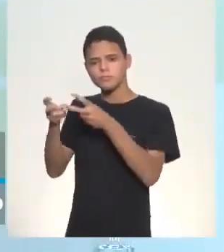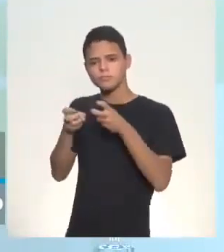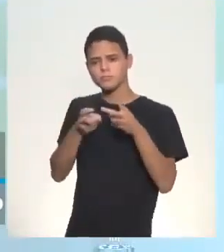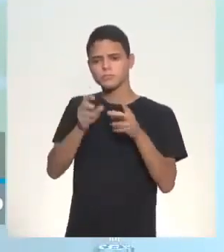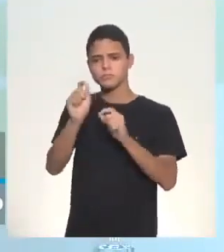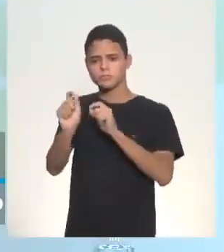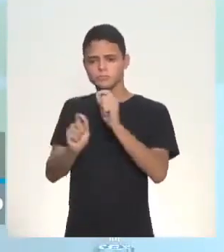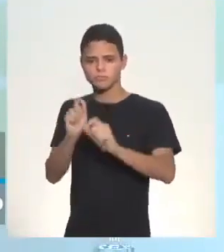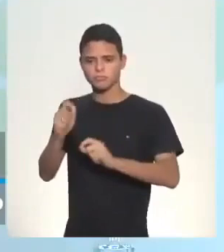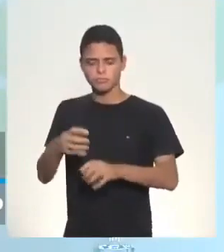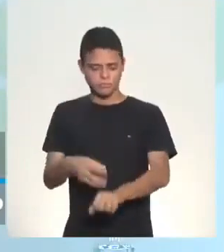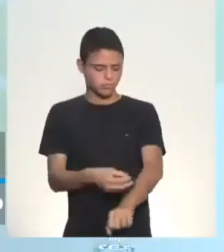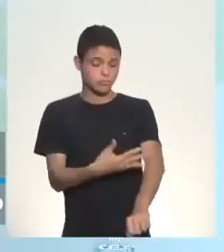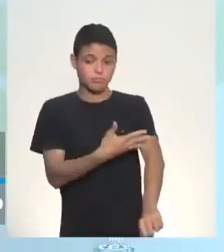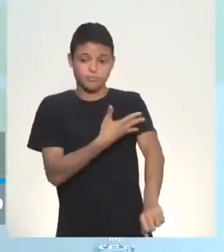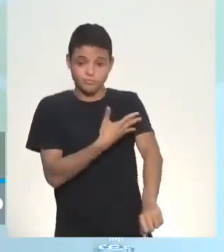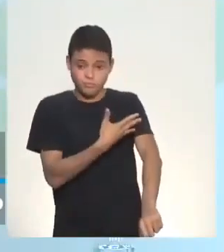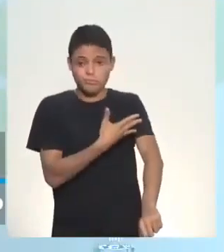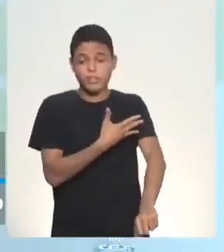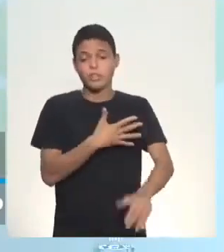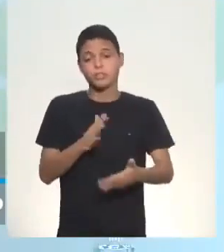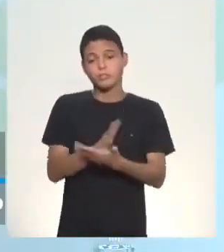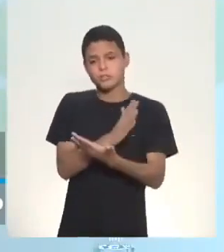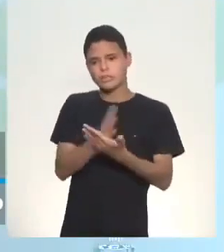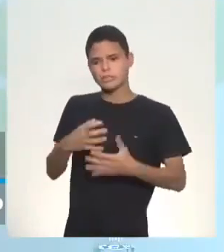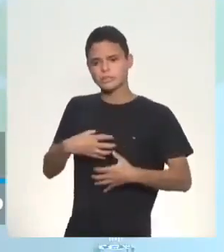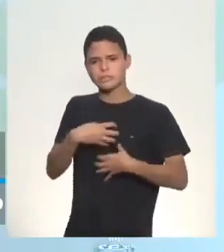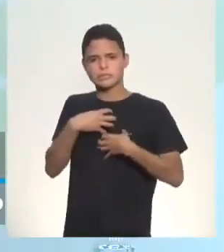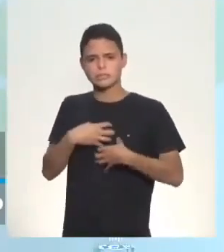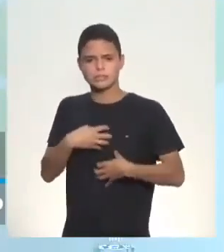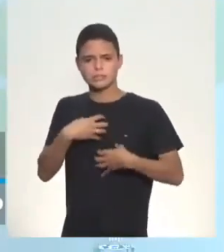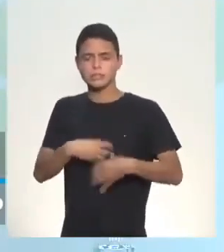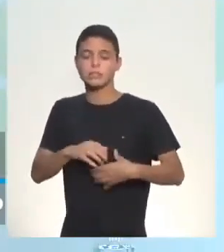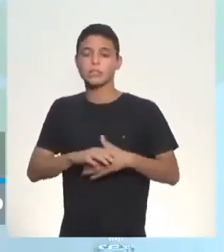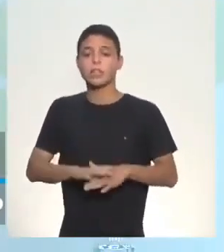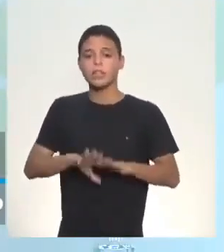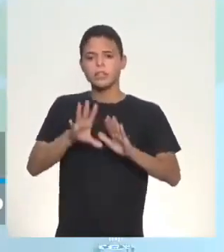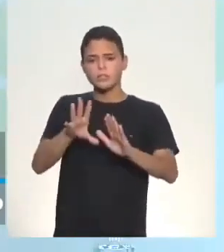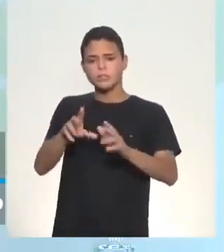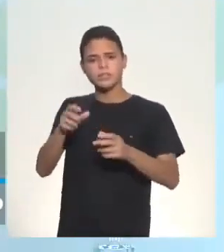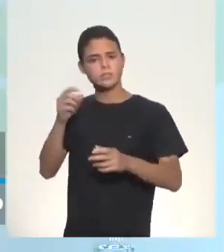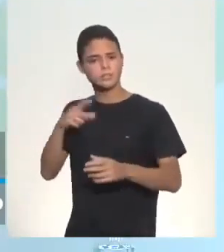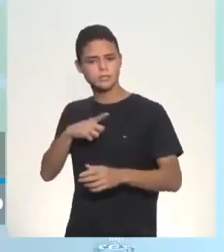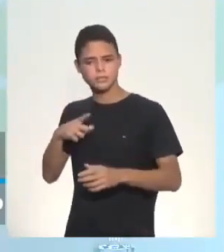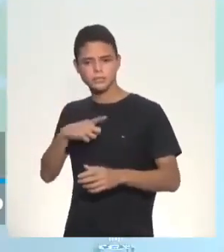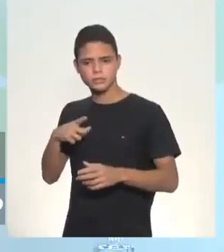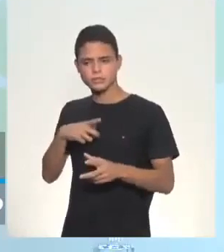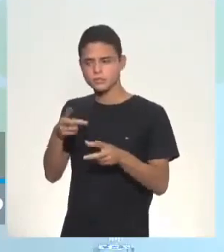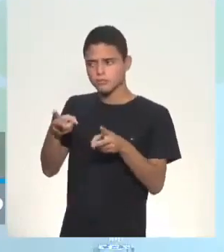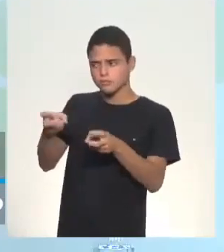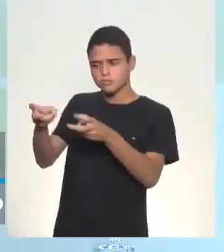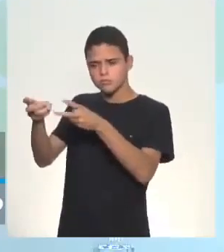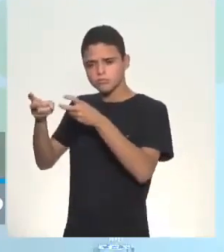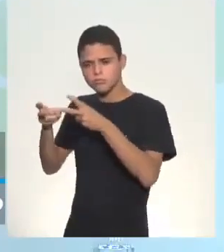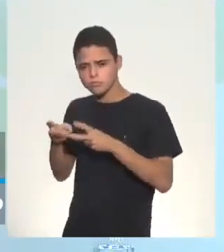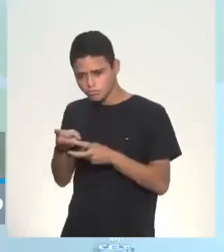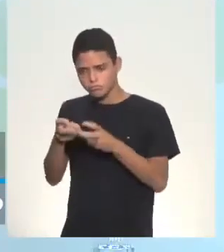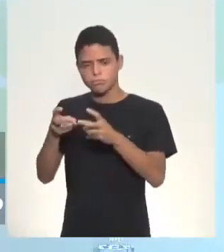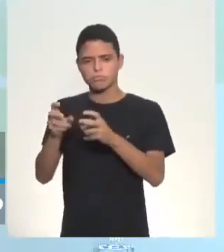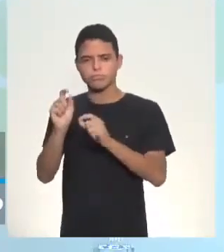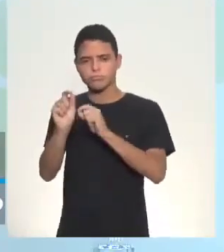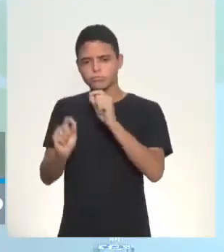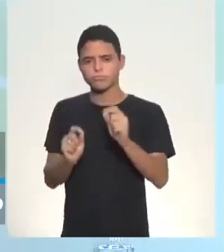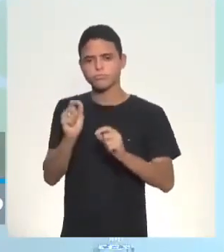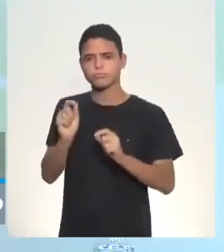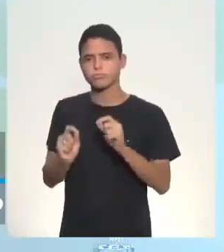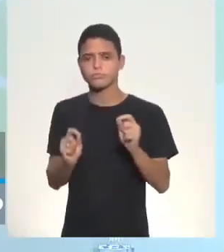se irritaram, tudo ótimo, mas tentem perceber não só as emoções que vocês sentiram, que a gente vai trabalhar agora com as emoções,